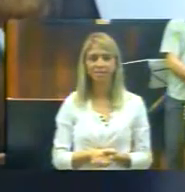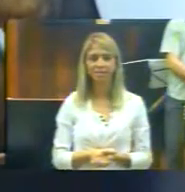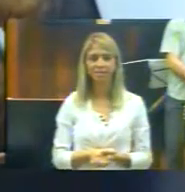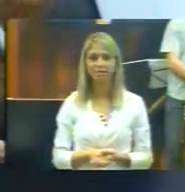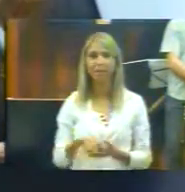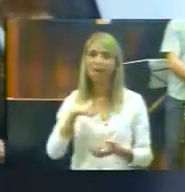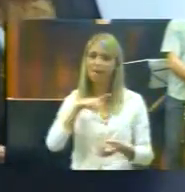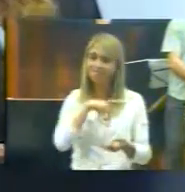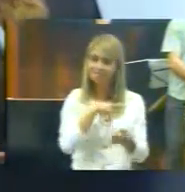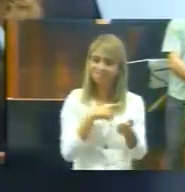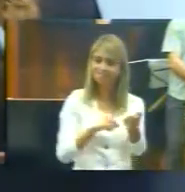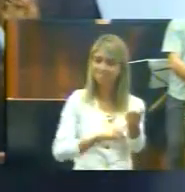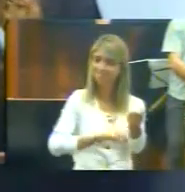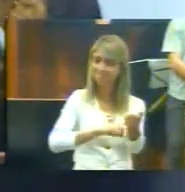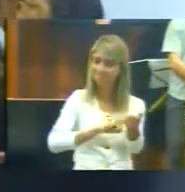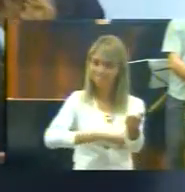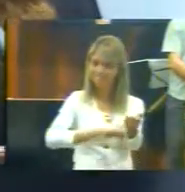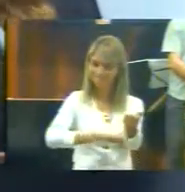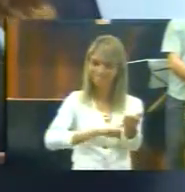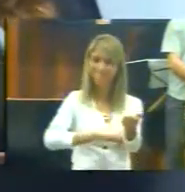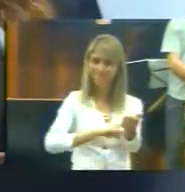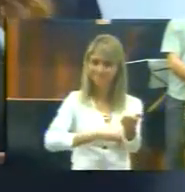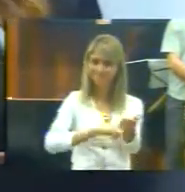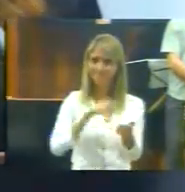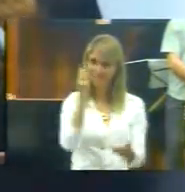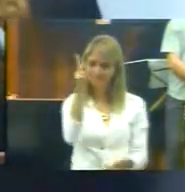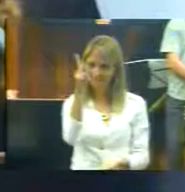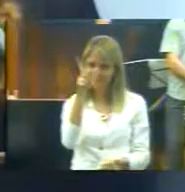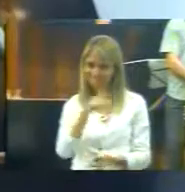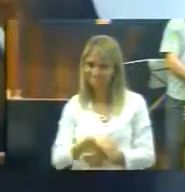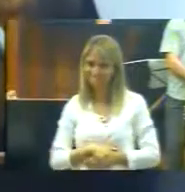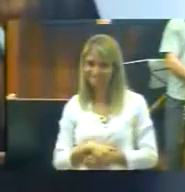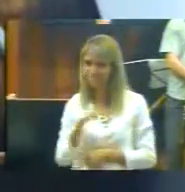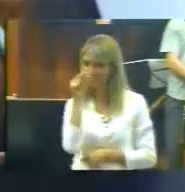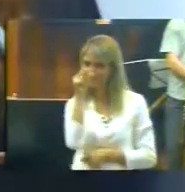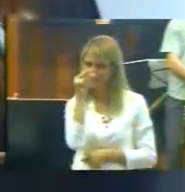estou com um pouquinho de nervosa.